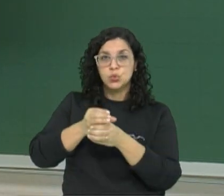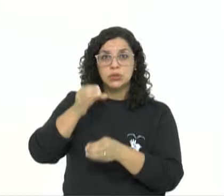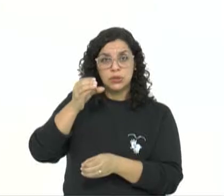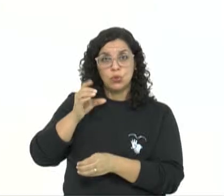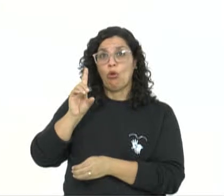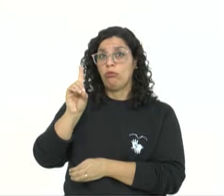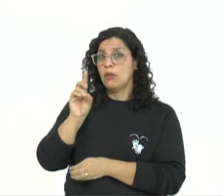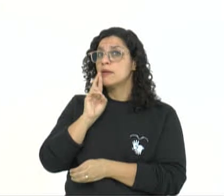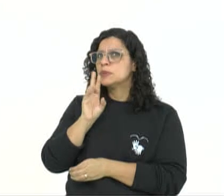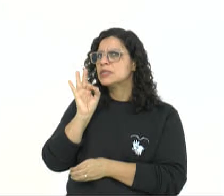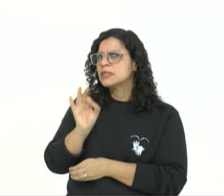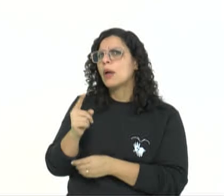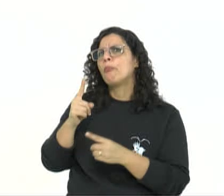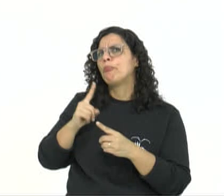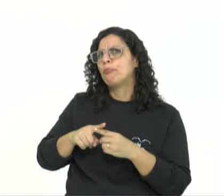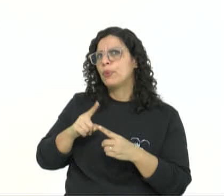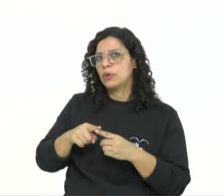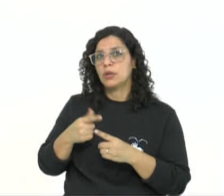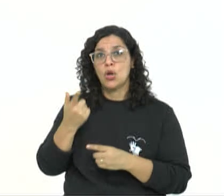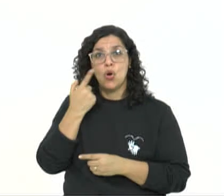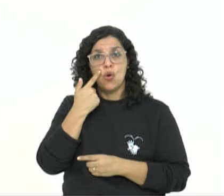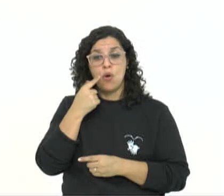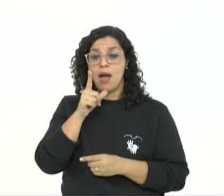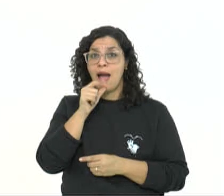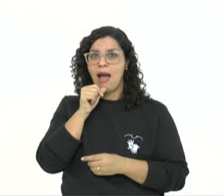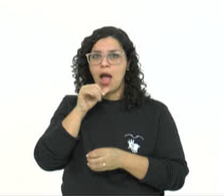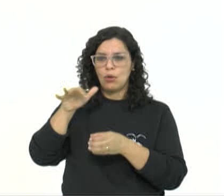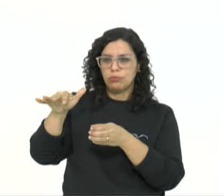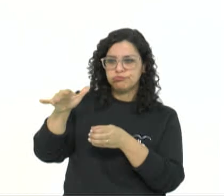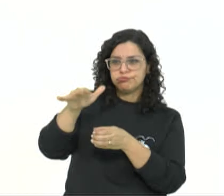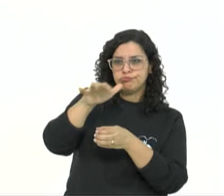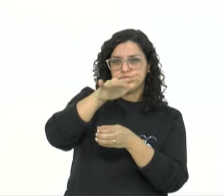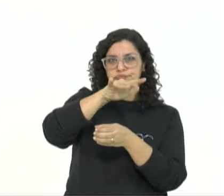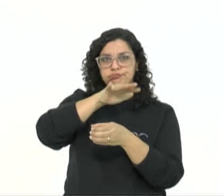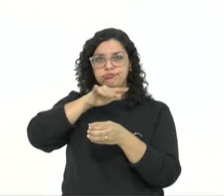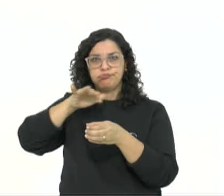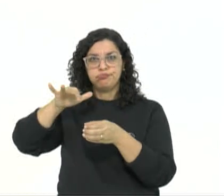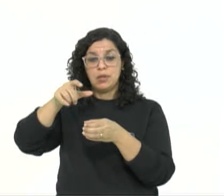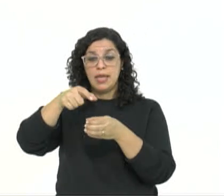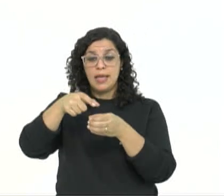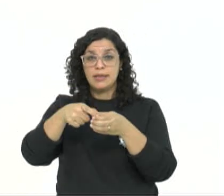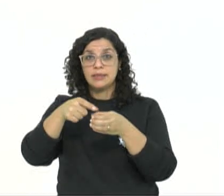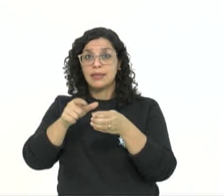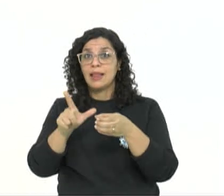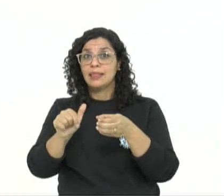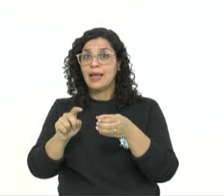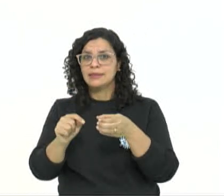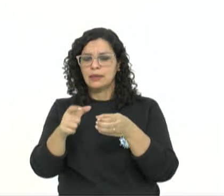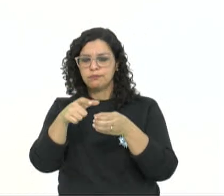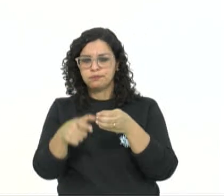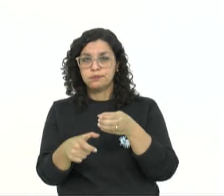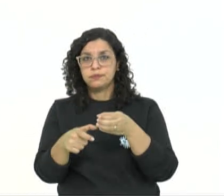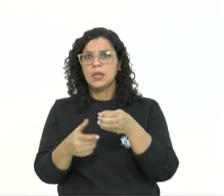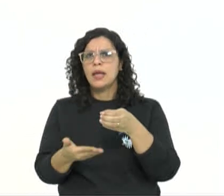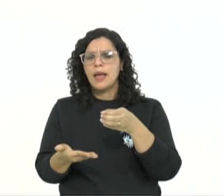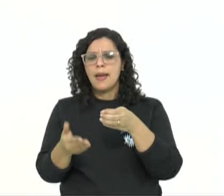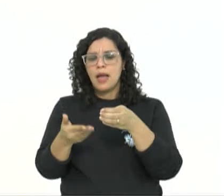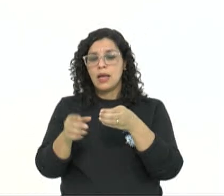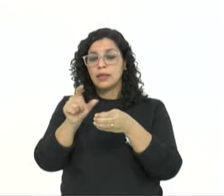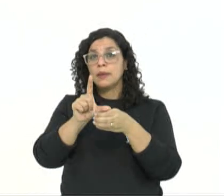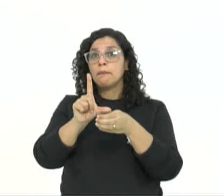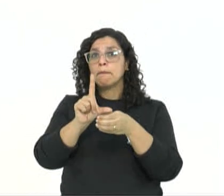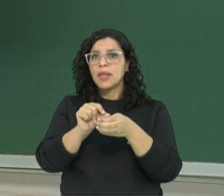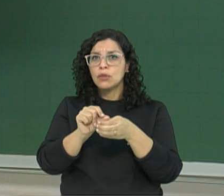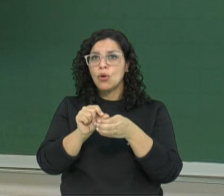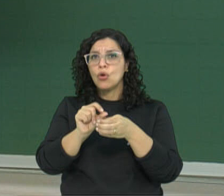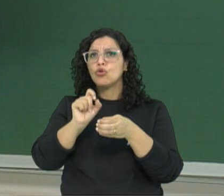alternativa D, né? Essa pressão na superfície externa da lata, ela é menor na base superior. Por quê? É